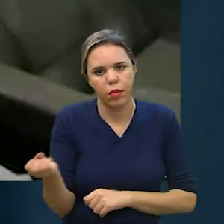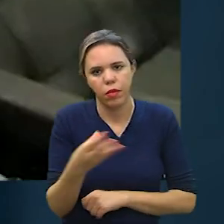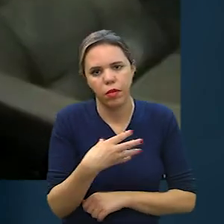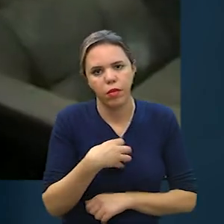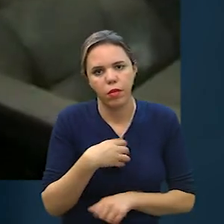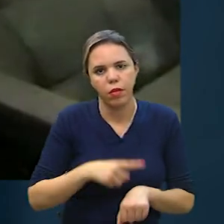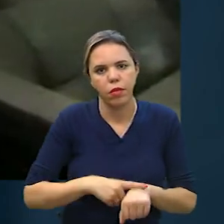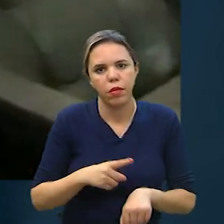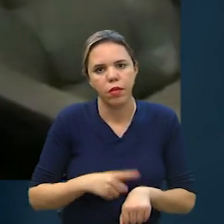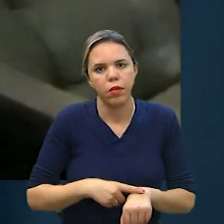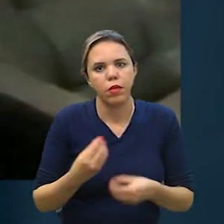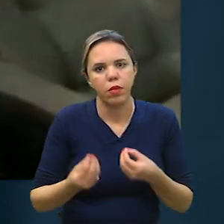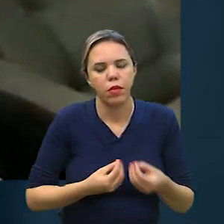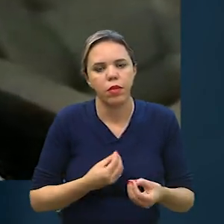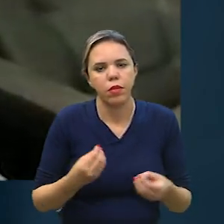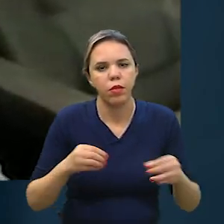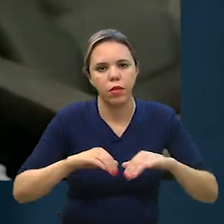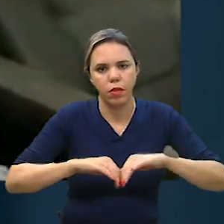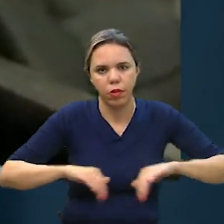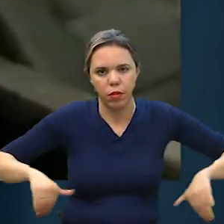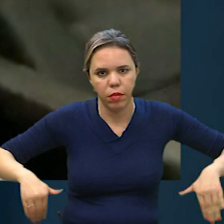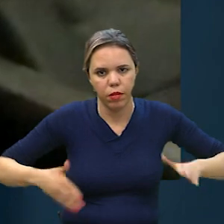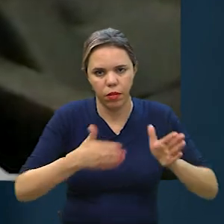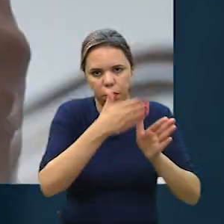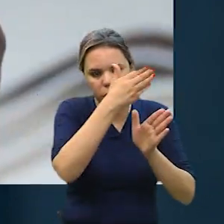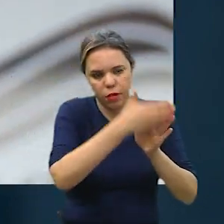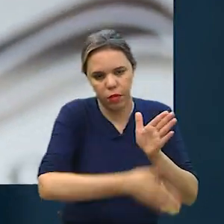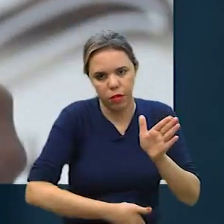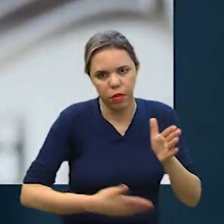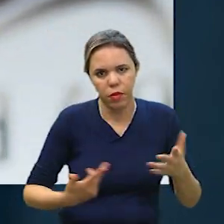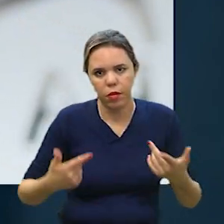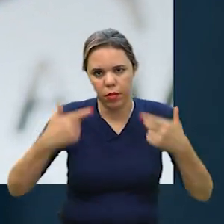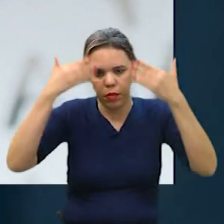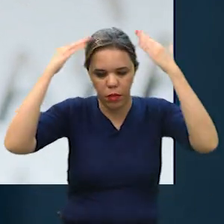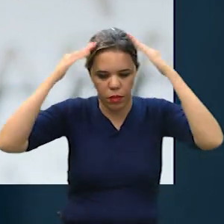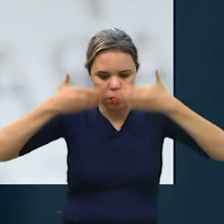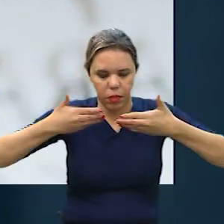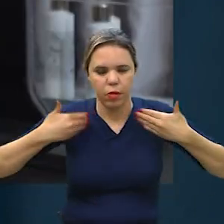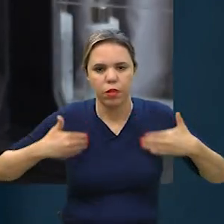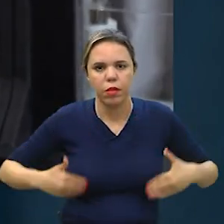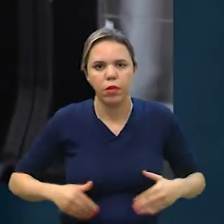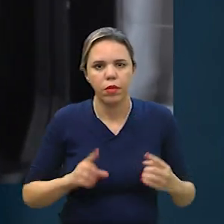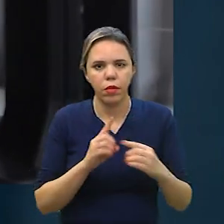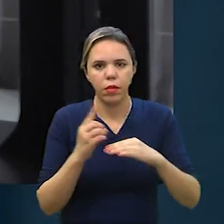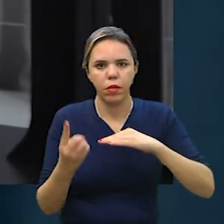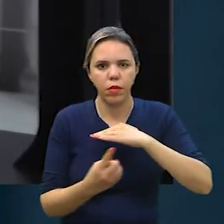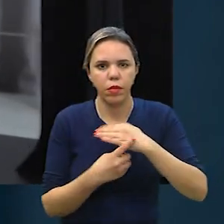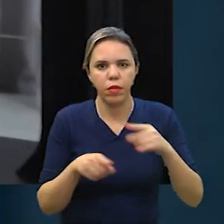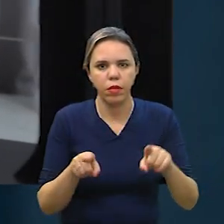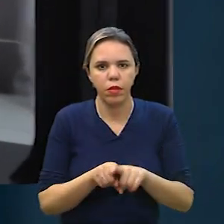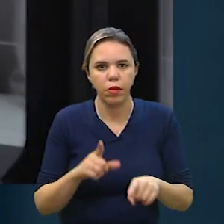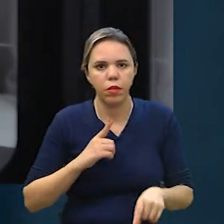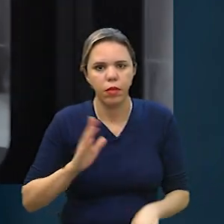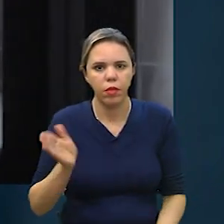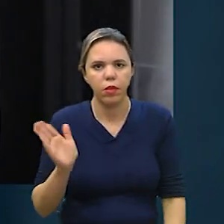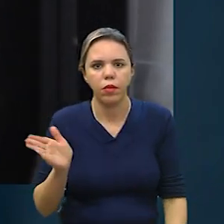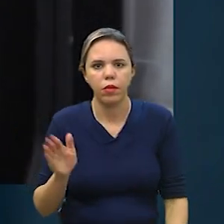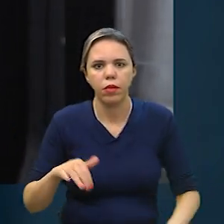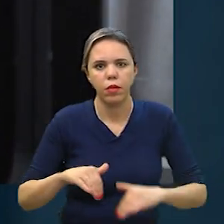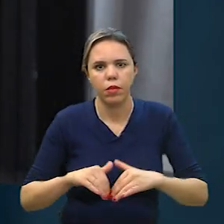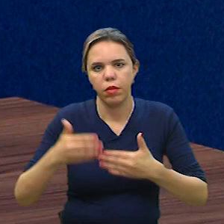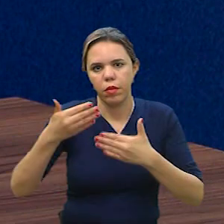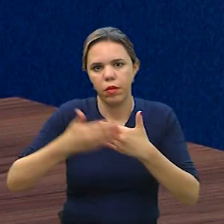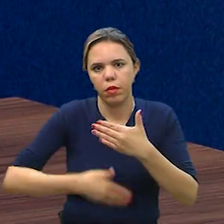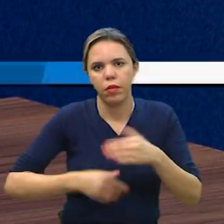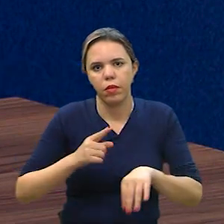esse novo momento, com as divisórias, todo mundo paramentado, até a recepção também tem já a